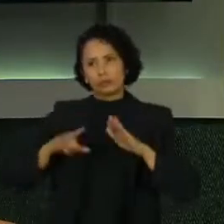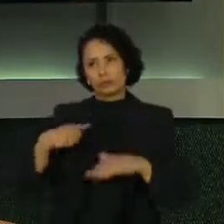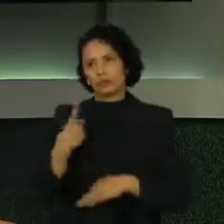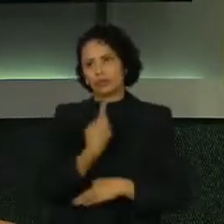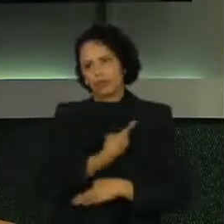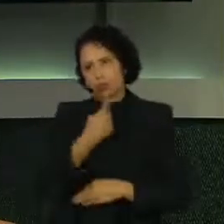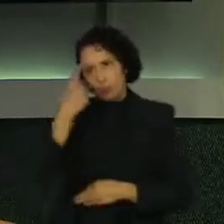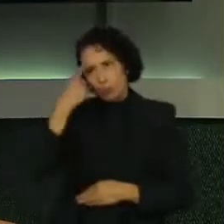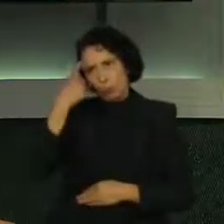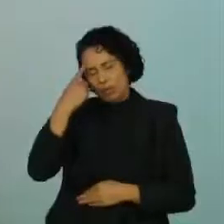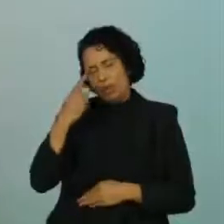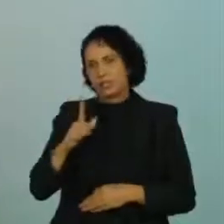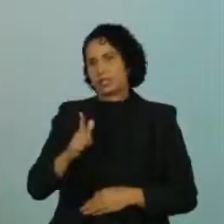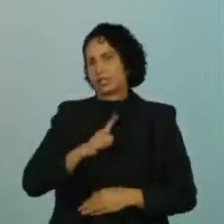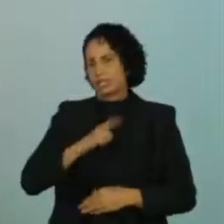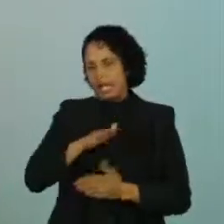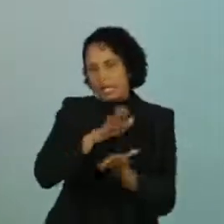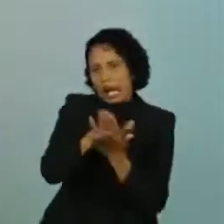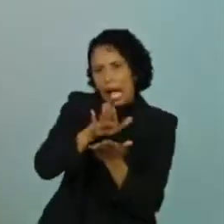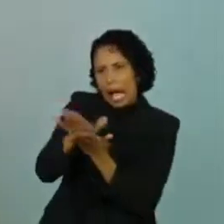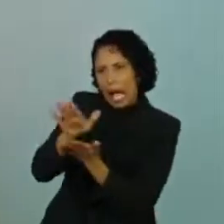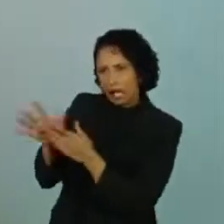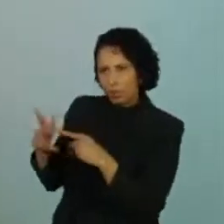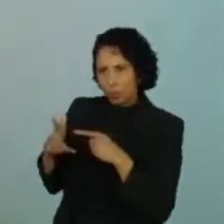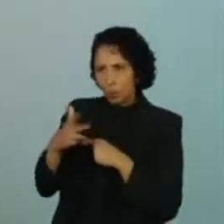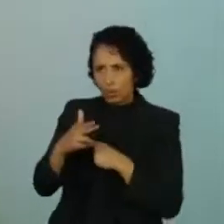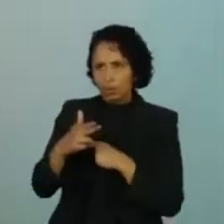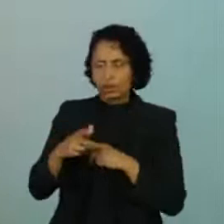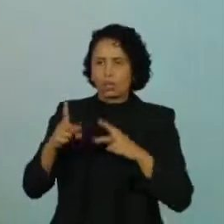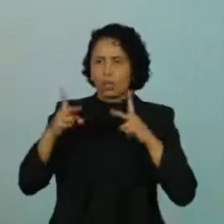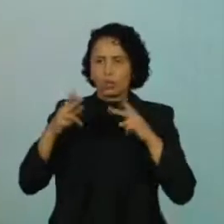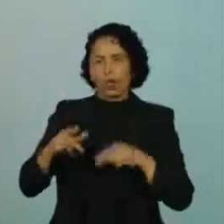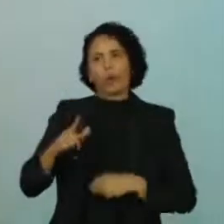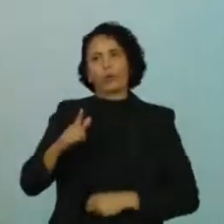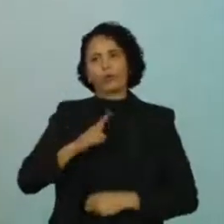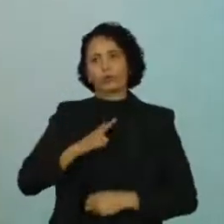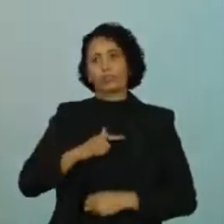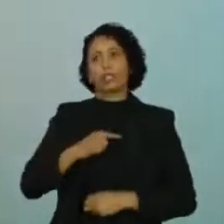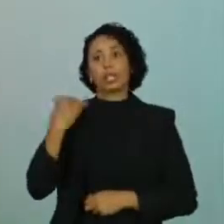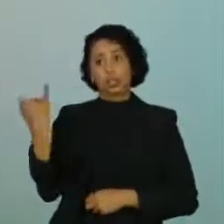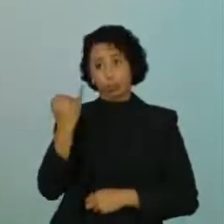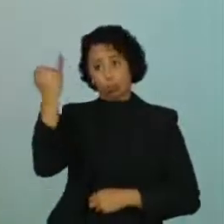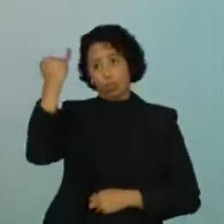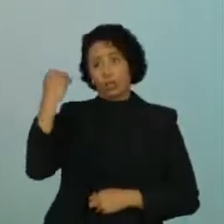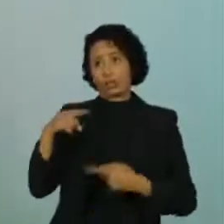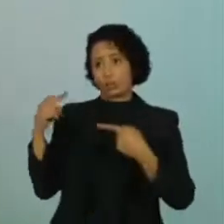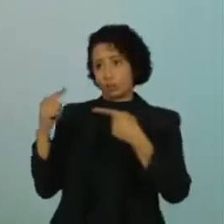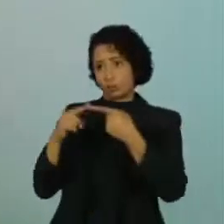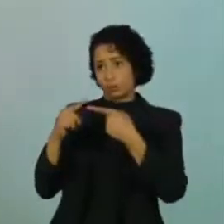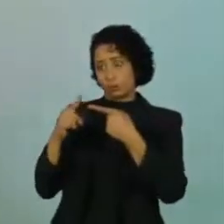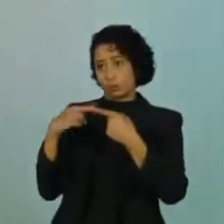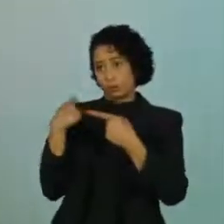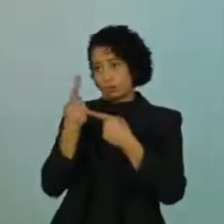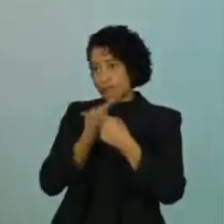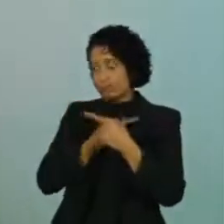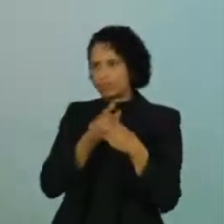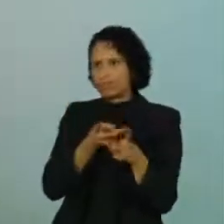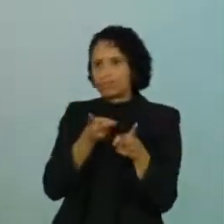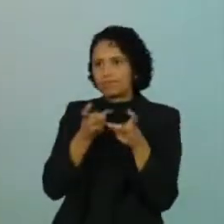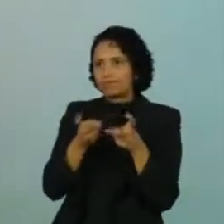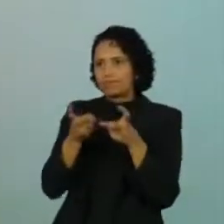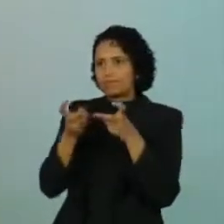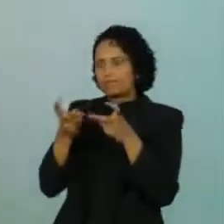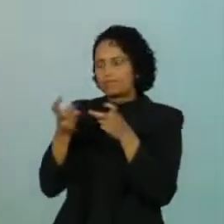primeiro momento, no corte de gastos. A gente tem dois patamares que são importantes. Um deles, a gente olhar o que a gente chama o